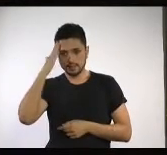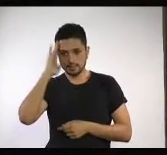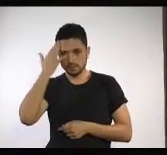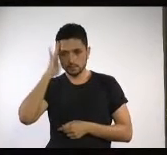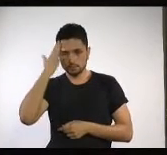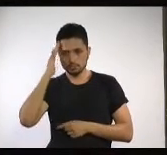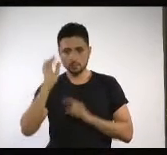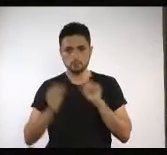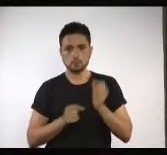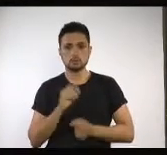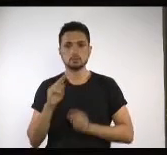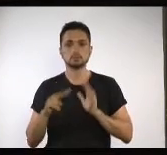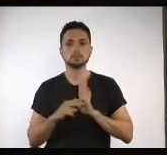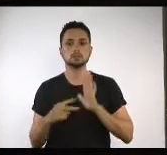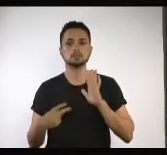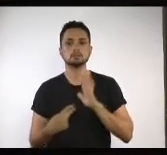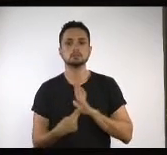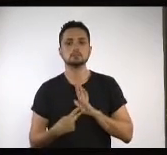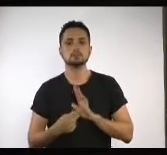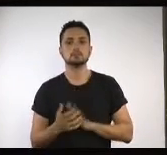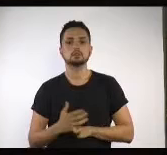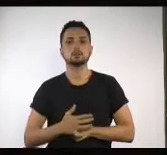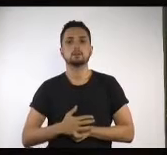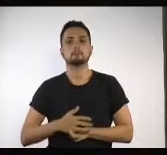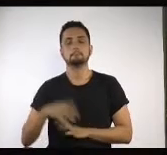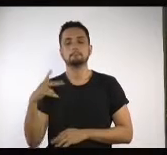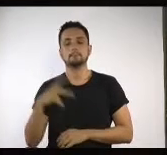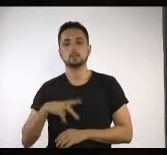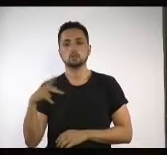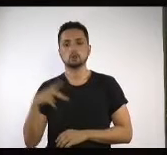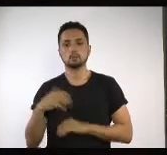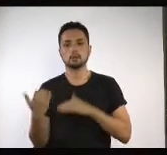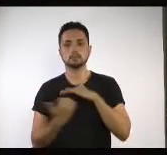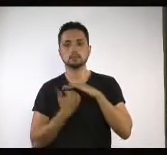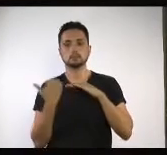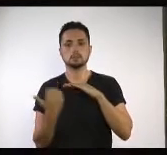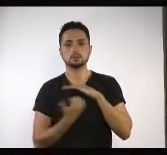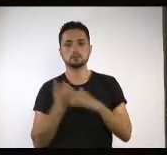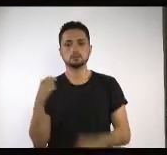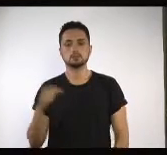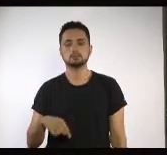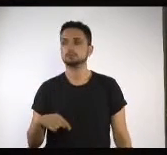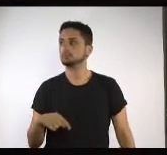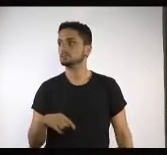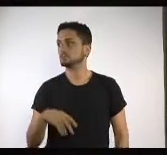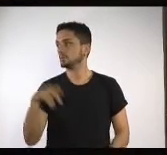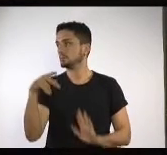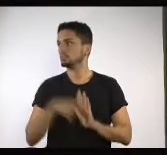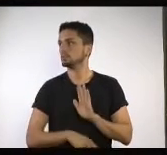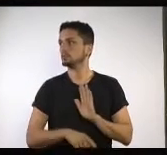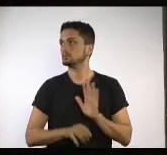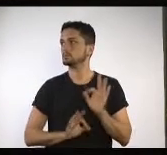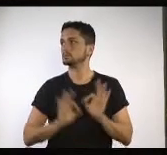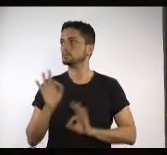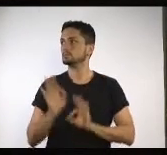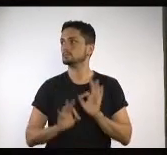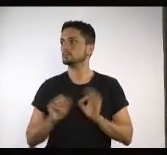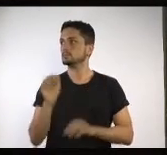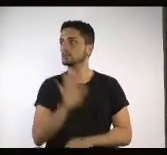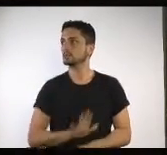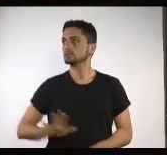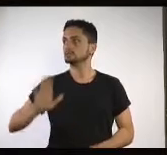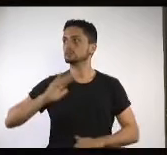que representa a Petrobras para um projeto nacional desenvolvimentista